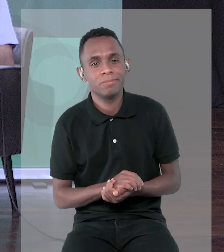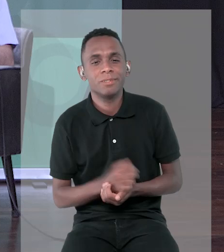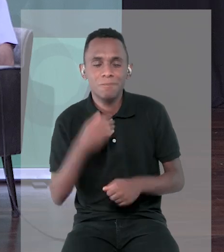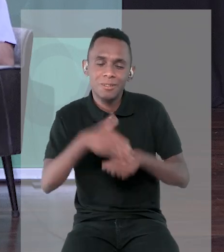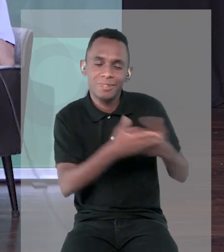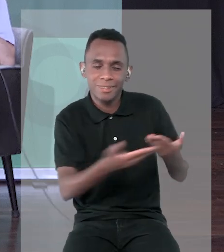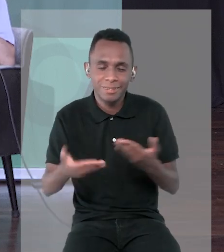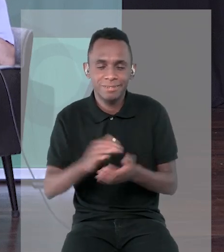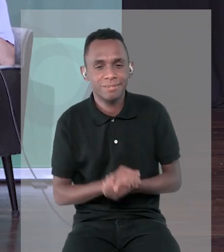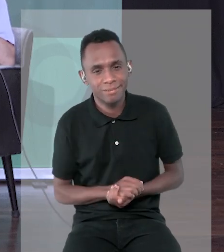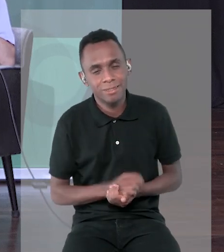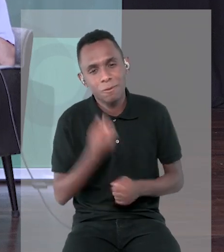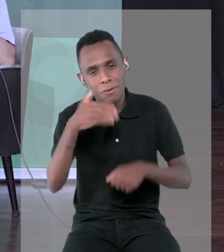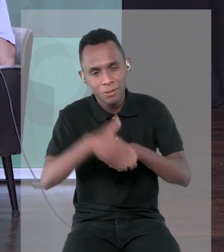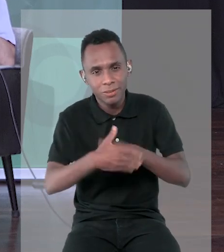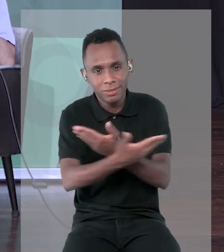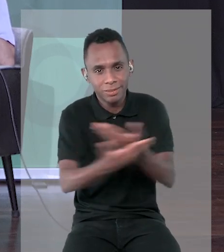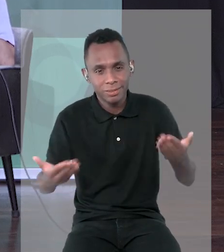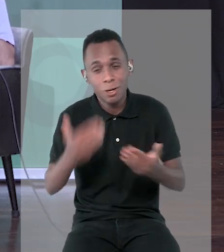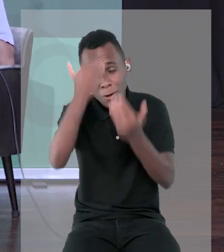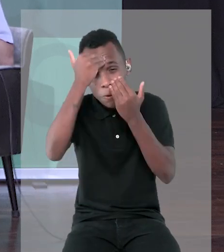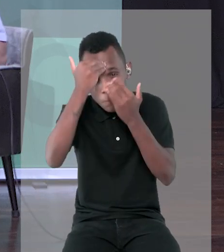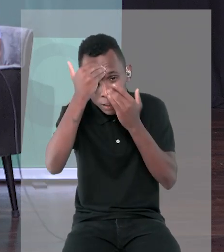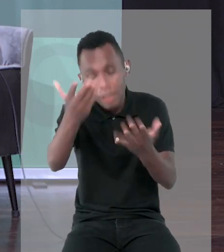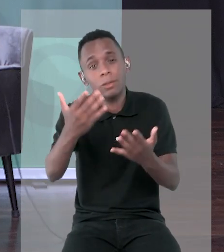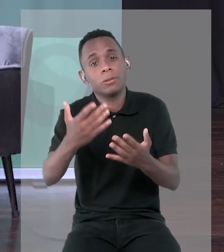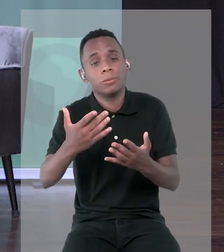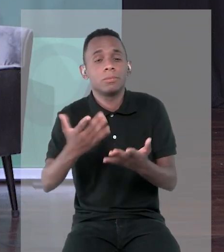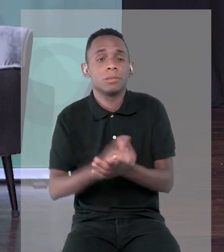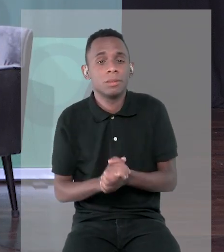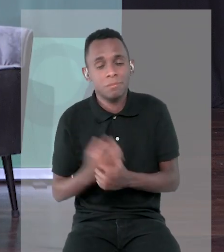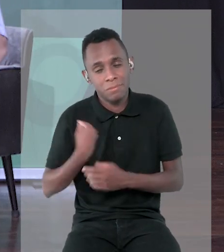Boa noite, Juliano. Boa noite, gente. Muito obrigado pela presença.